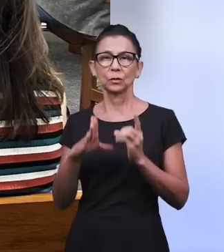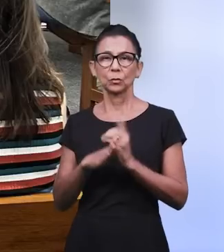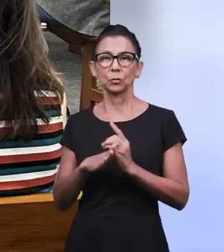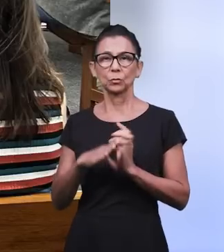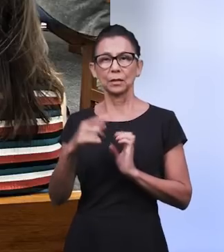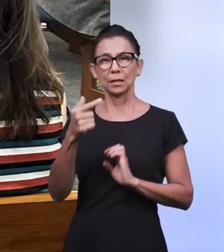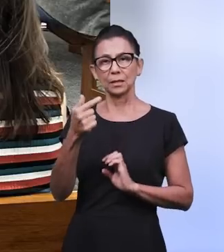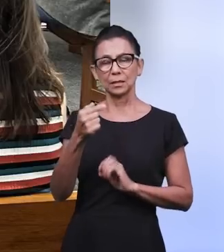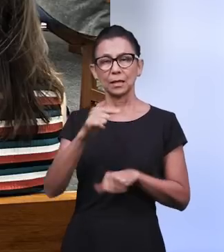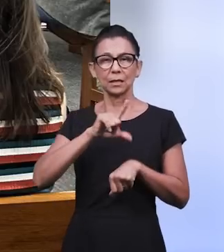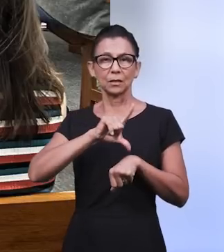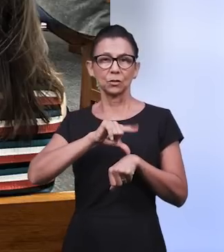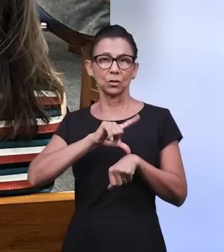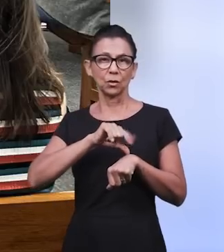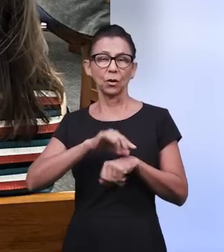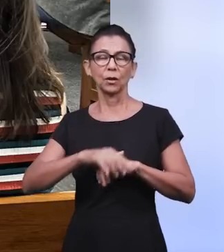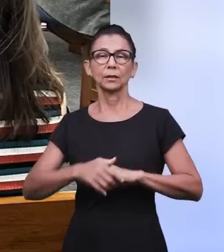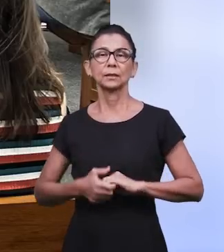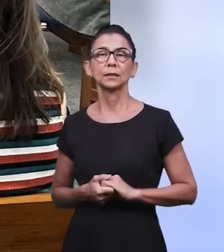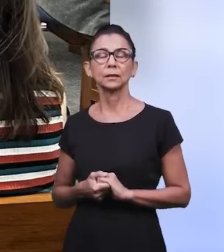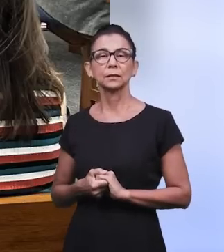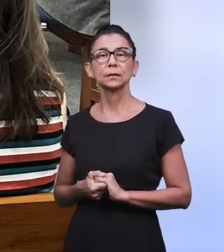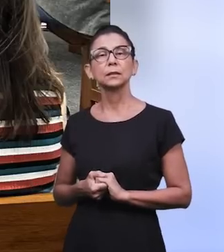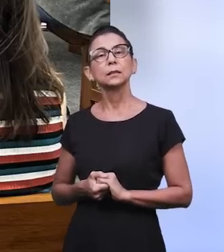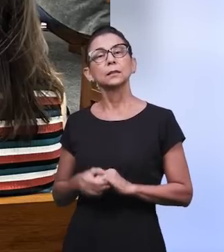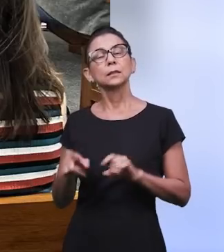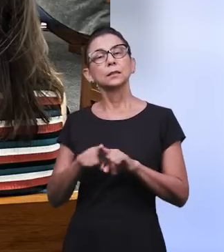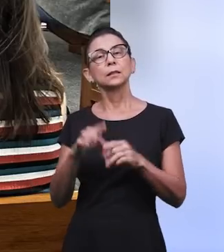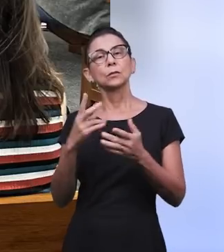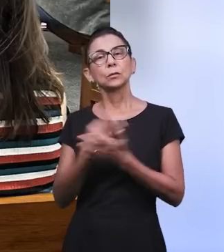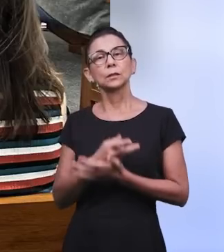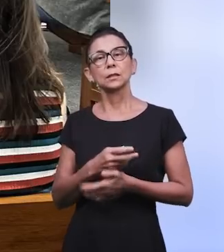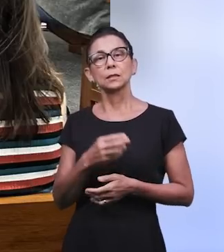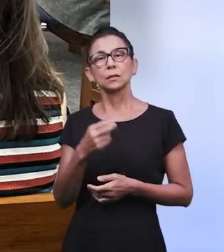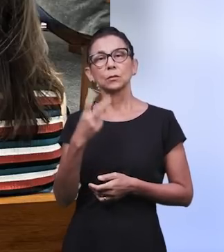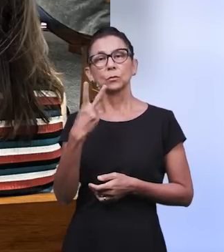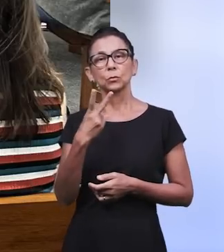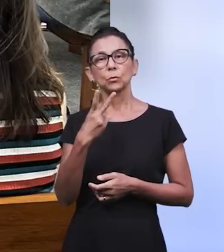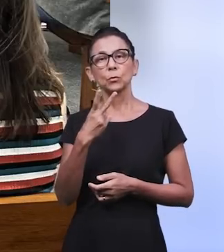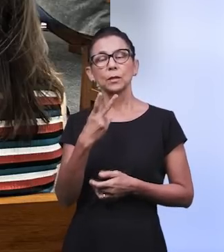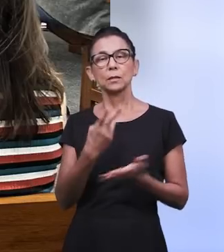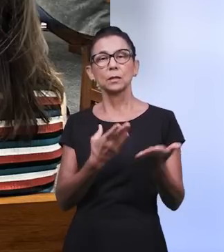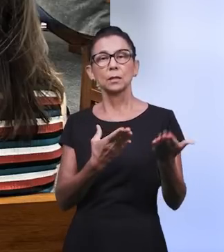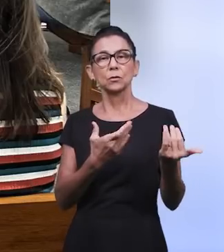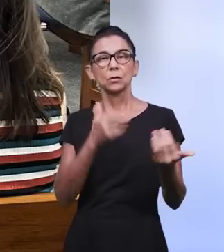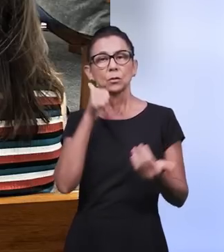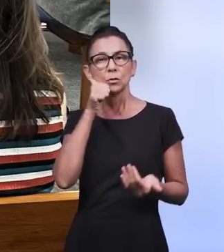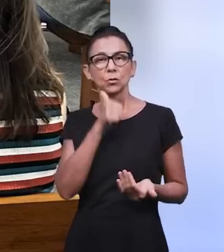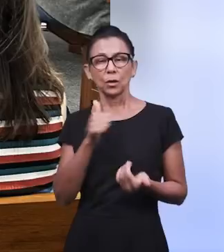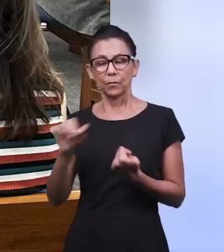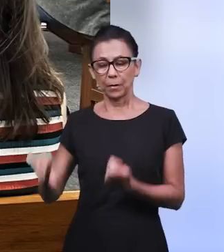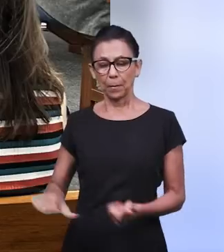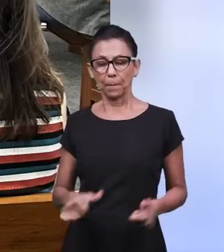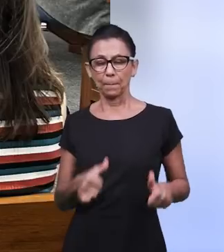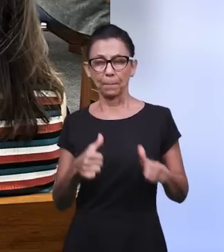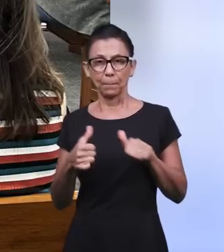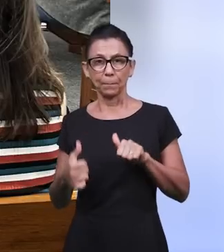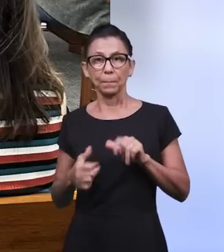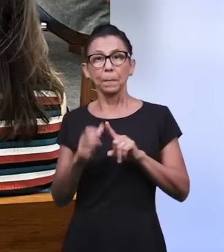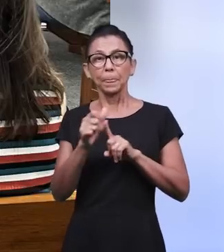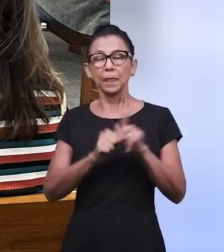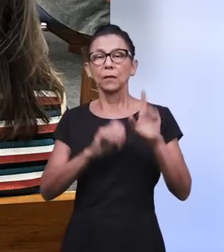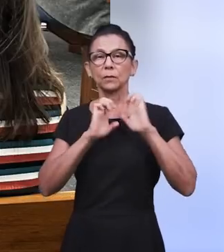na Flórida, a ICM de Orlando encerrou o mês de abril com o batismo de 2 jovens. O pastor Tarcísio Melo nos contou que no mês